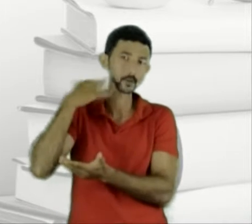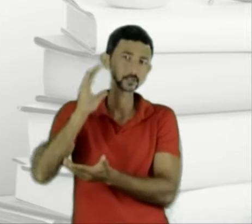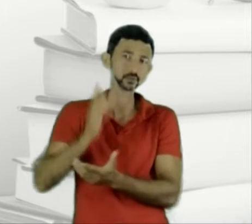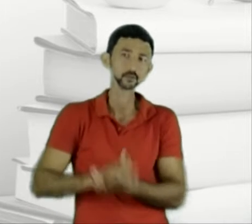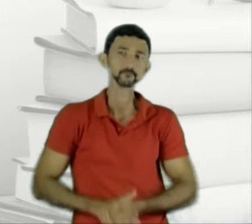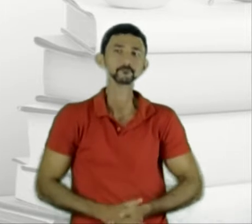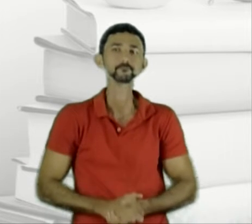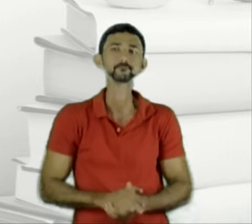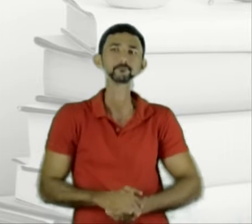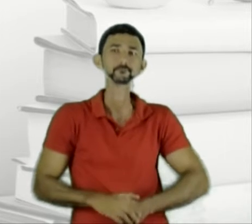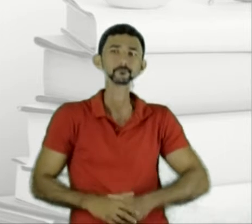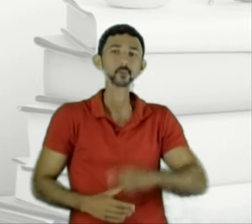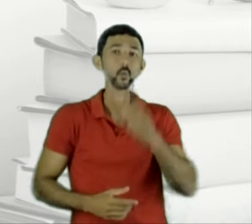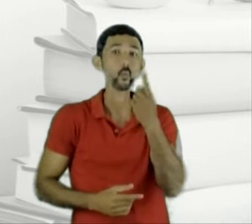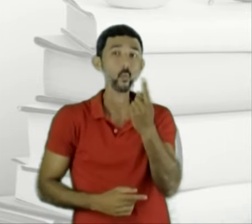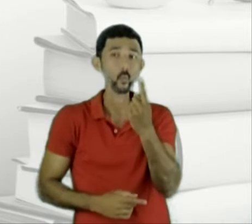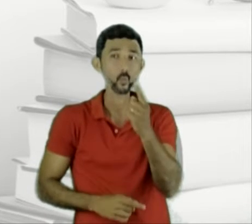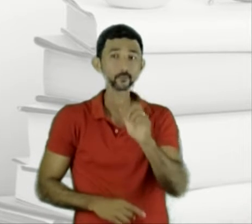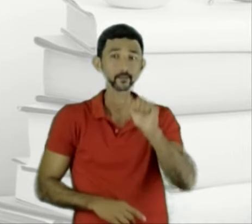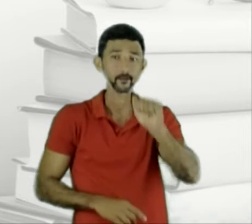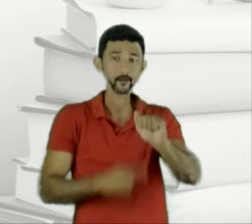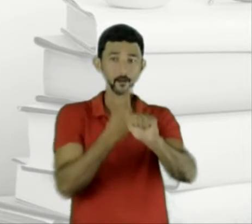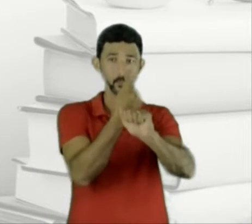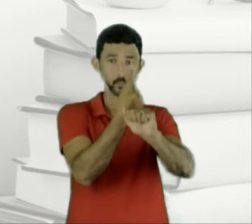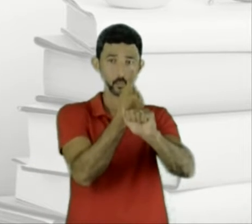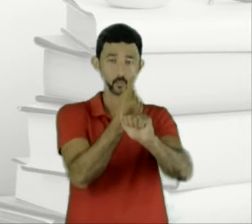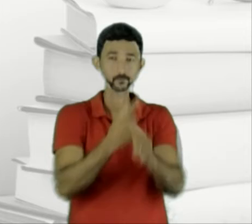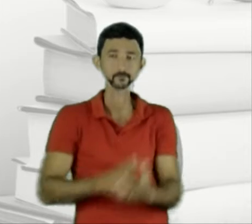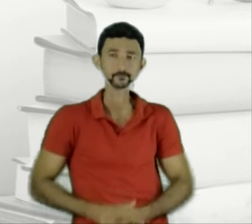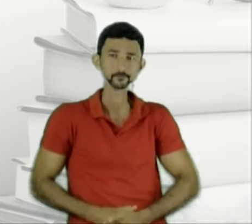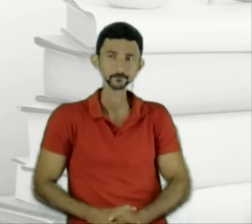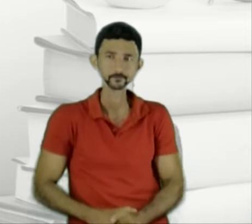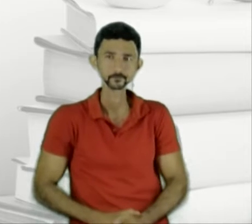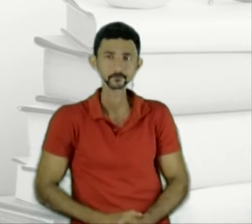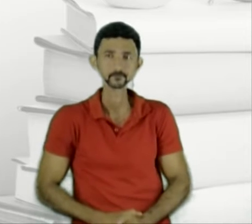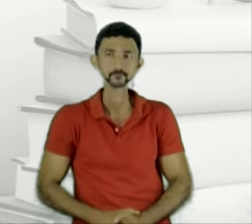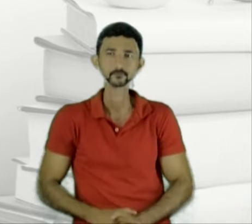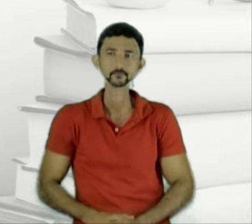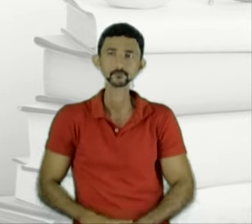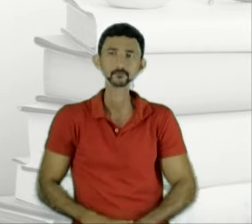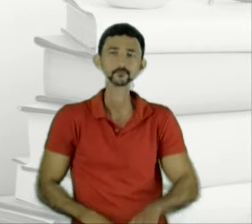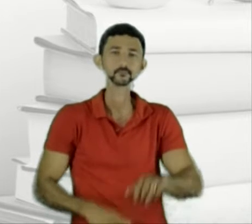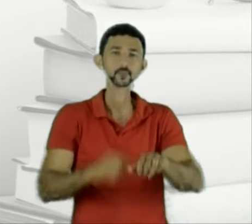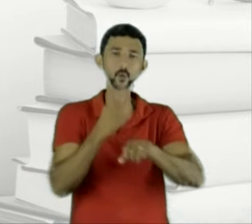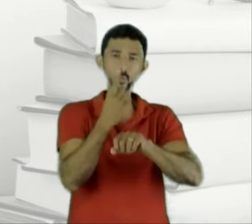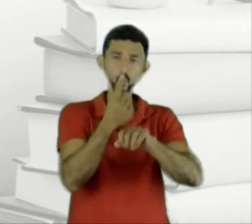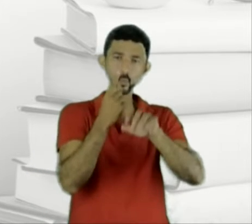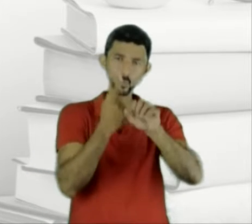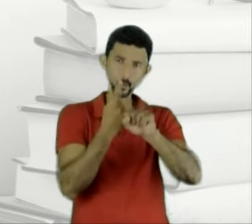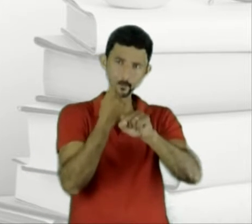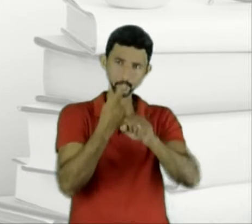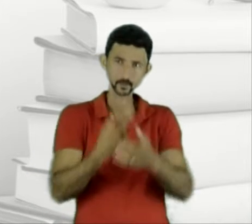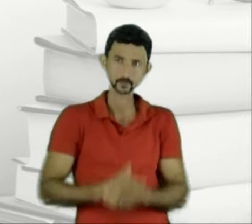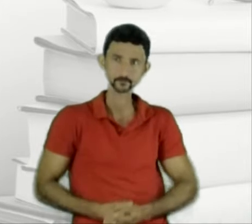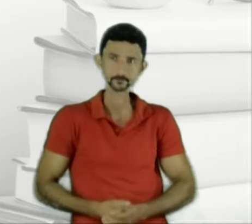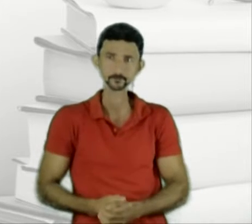passada, seria o 1, certo? Então, é como se eu tivesse escrito 1ab ao